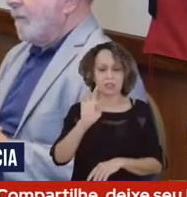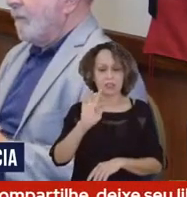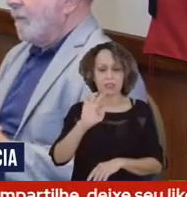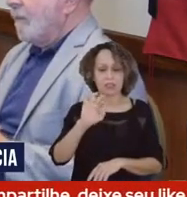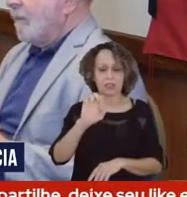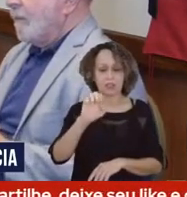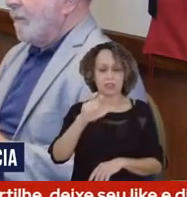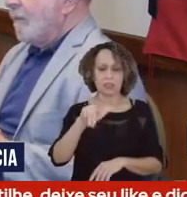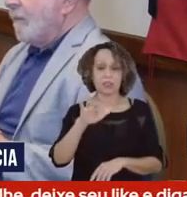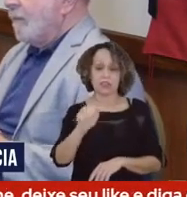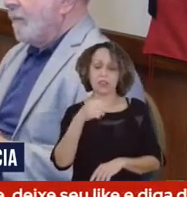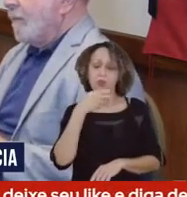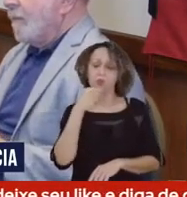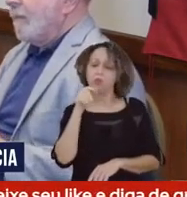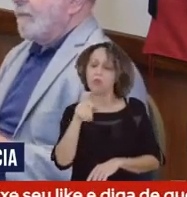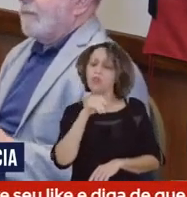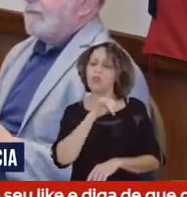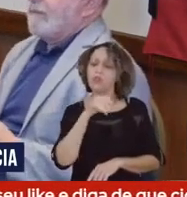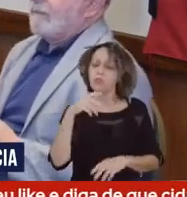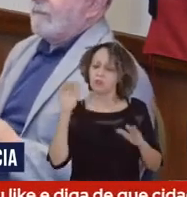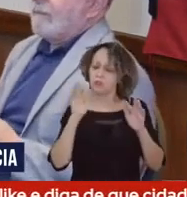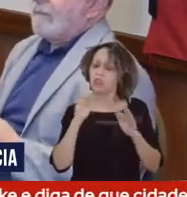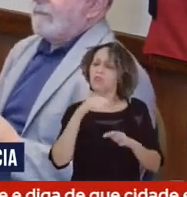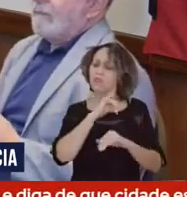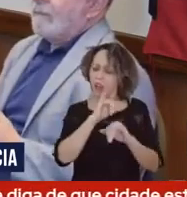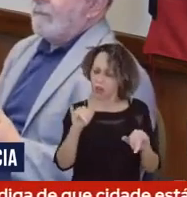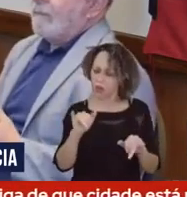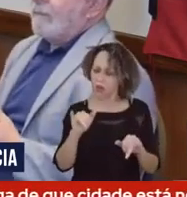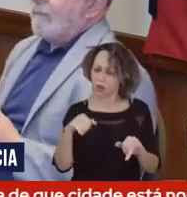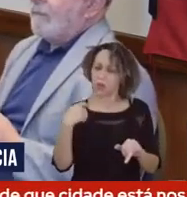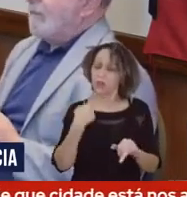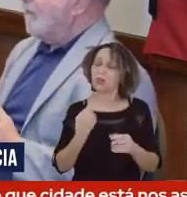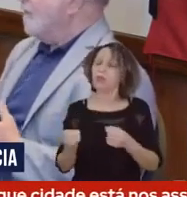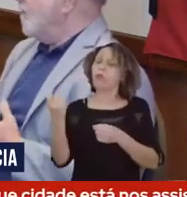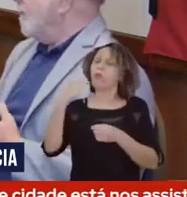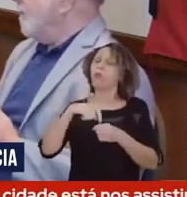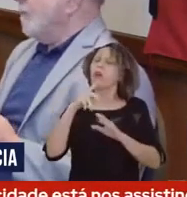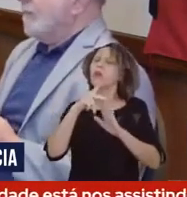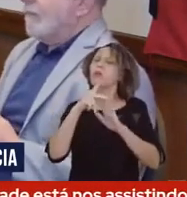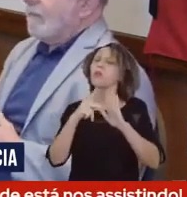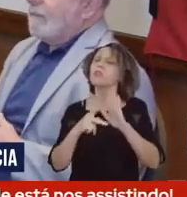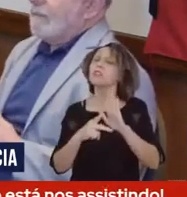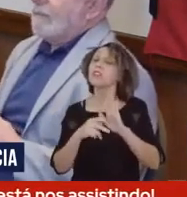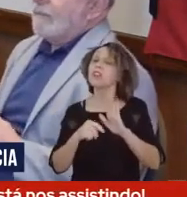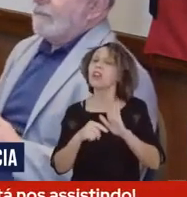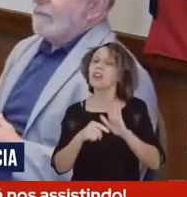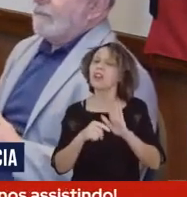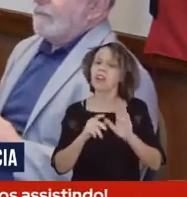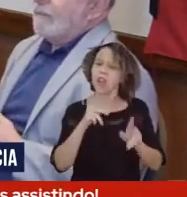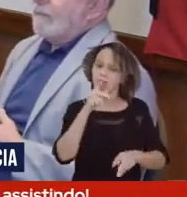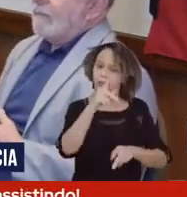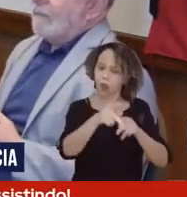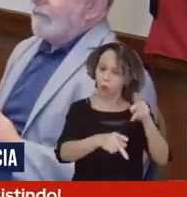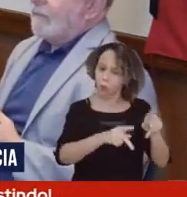projeto é com o povo. Só que o povo percebeu que aquilo que era dito